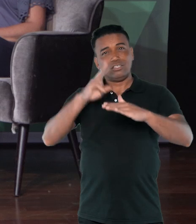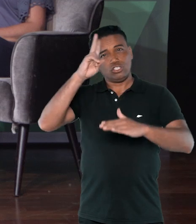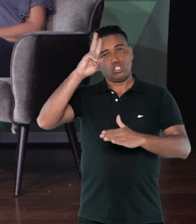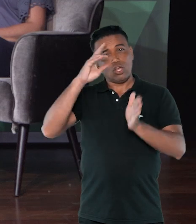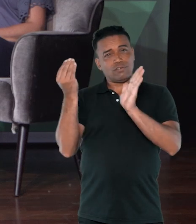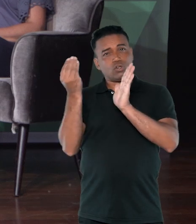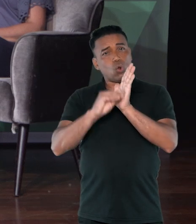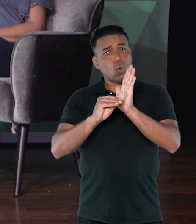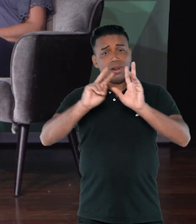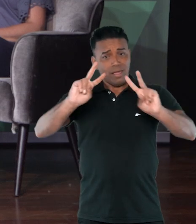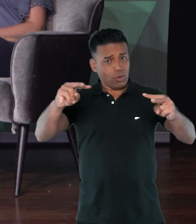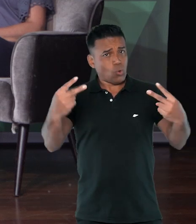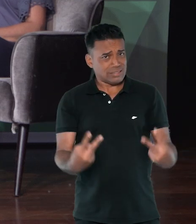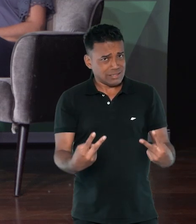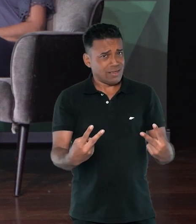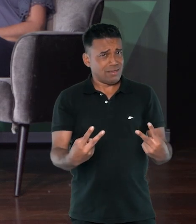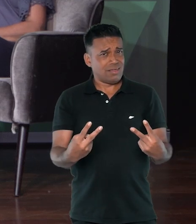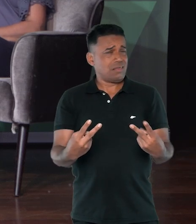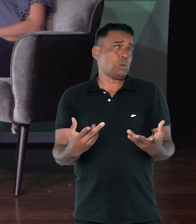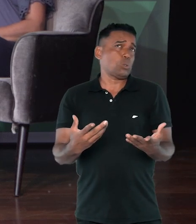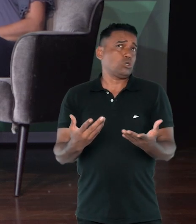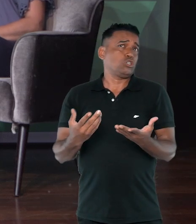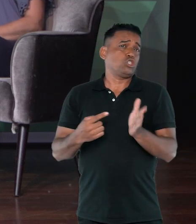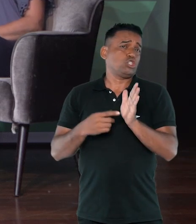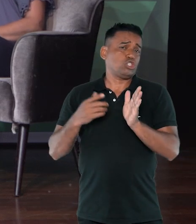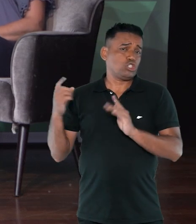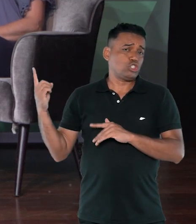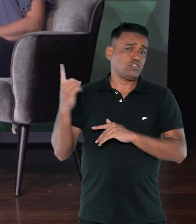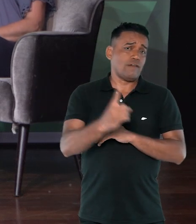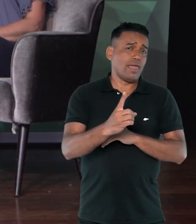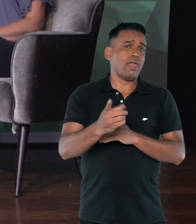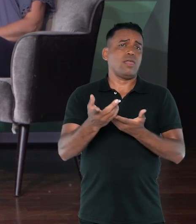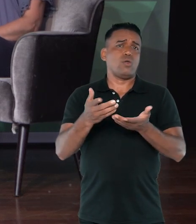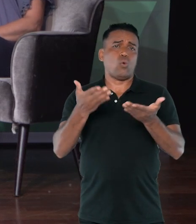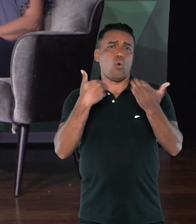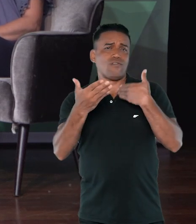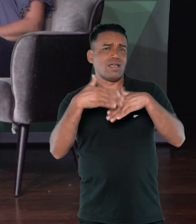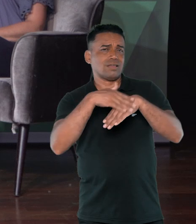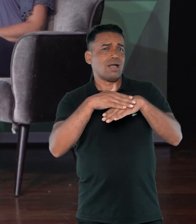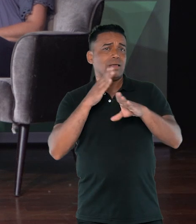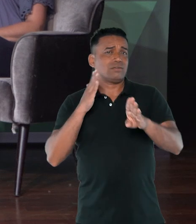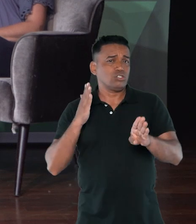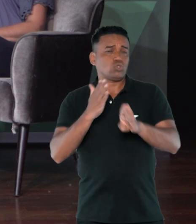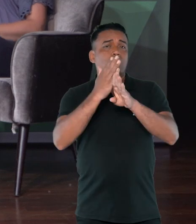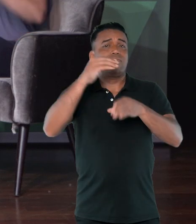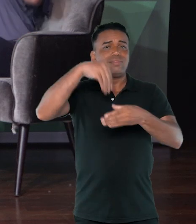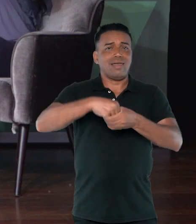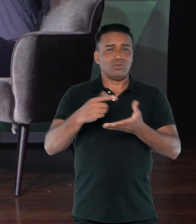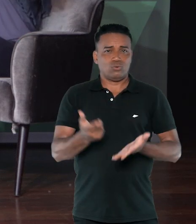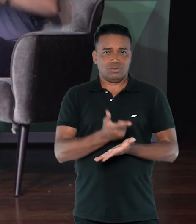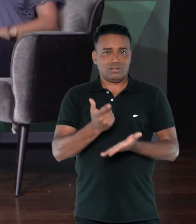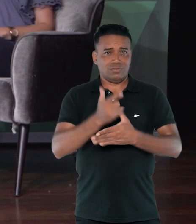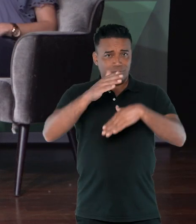essa relação de se descobrir dentro do seu livro? Olha, teve uma pessoa que não leu ainda, ela